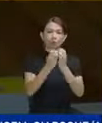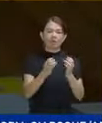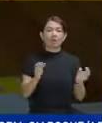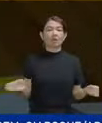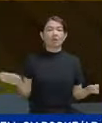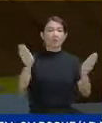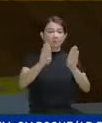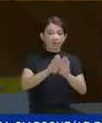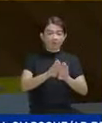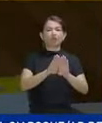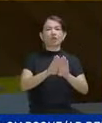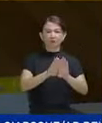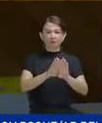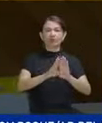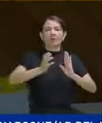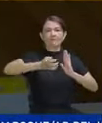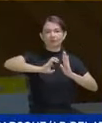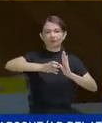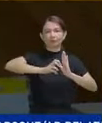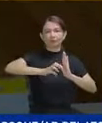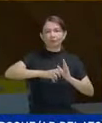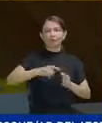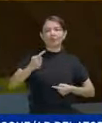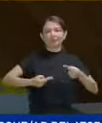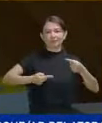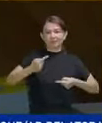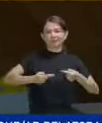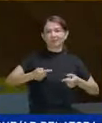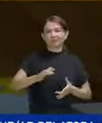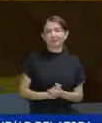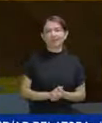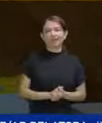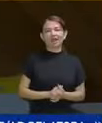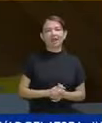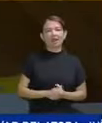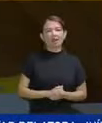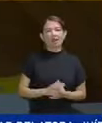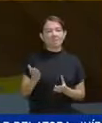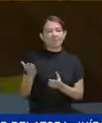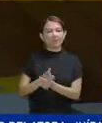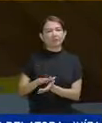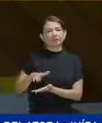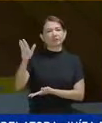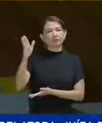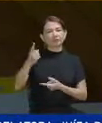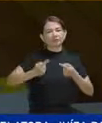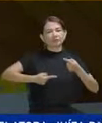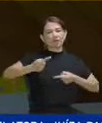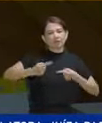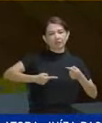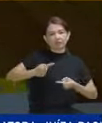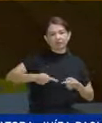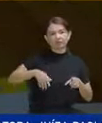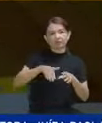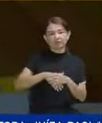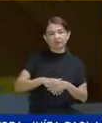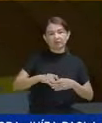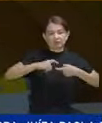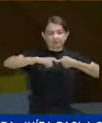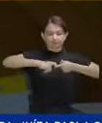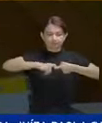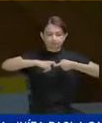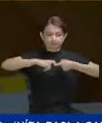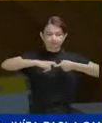às expensas de partidos políticos, para tratar da organização dos processos eleitorais, discussões políticas públicas, planos de governo ou alianças